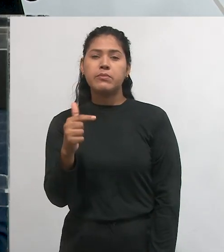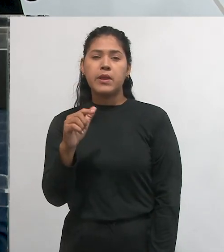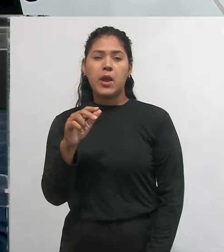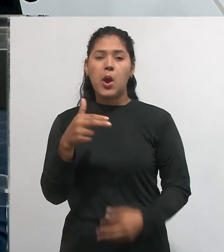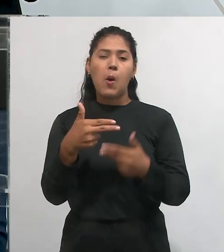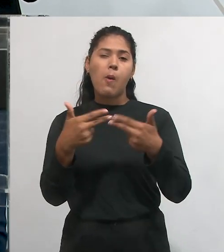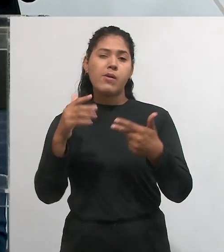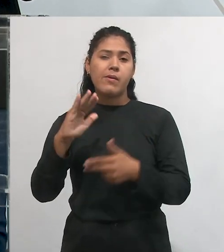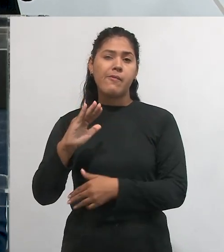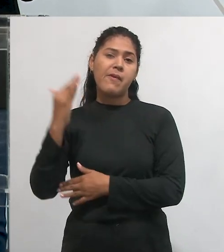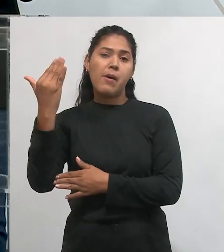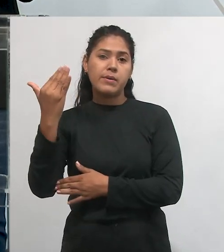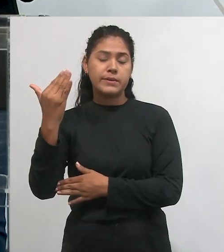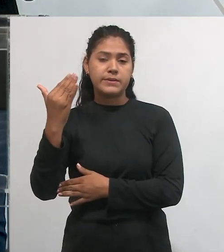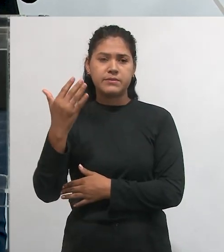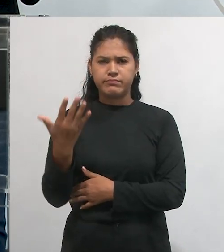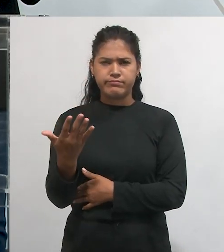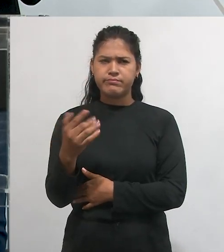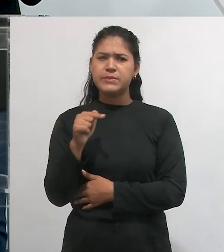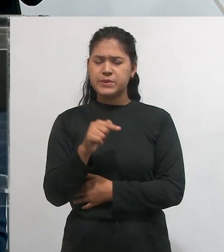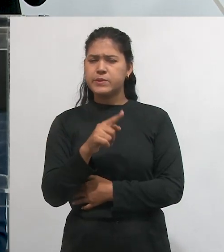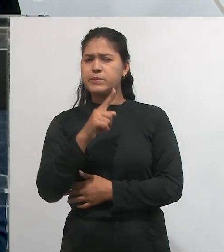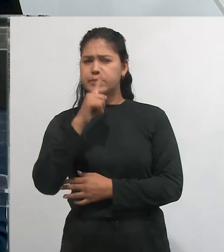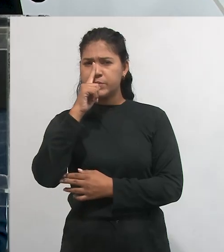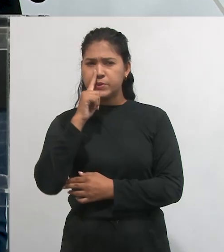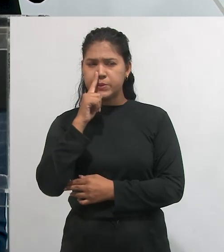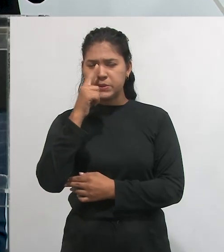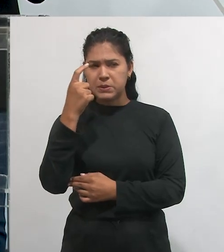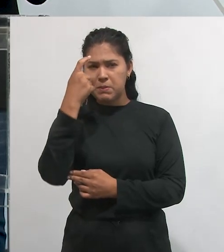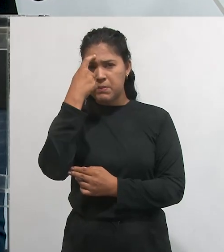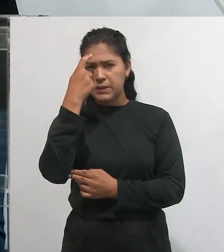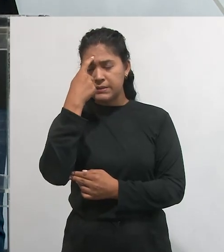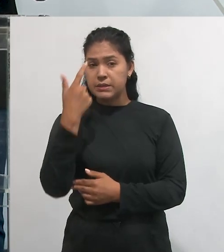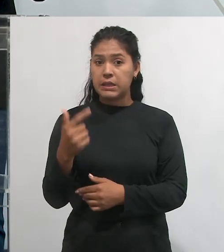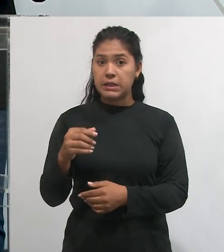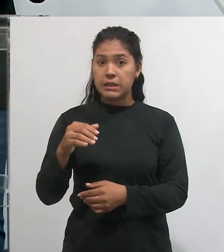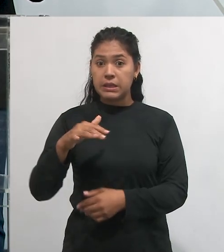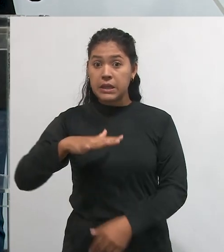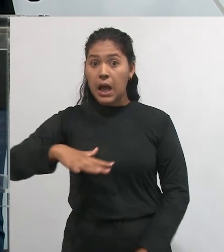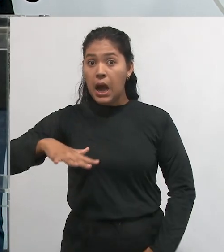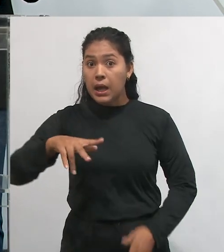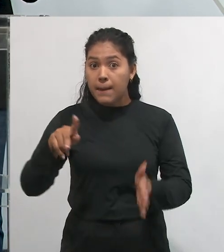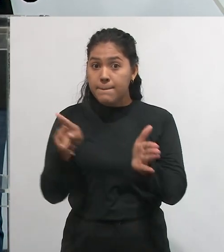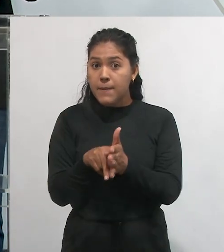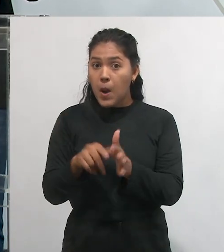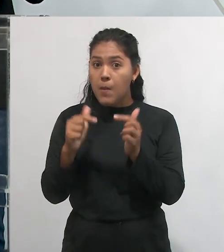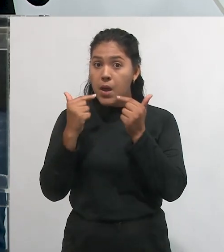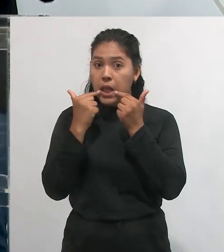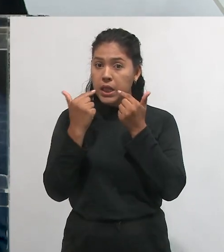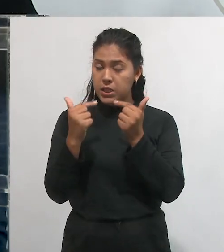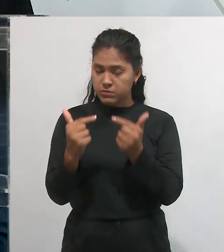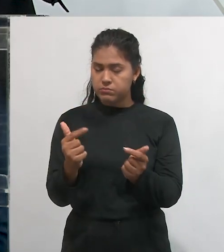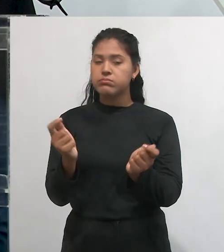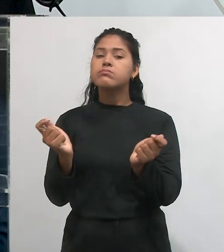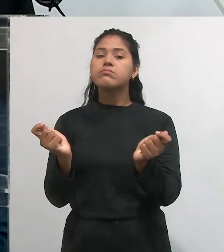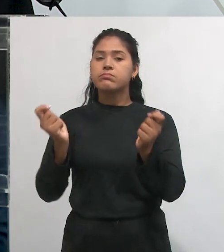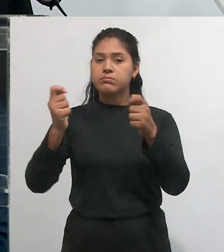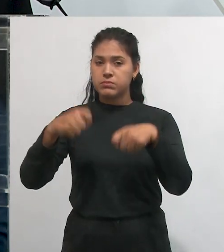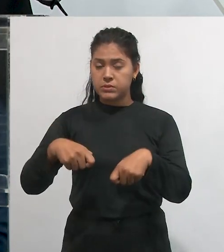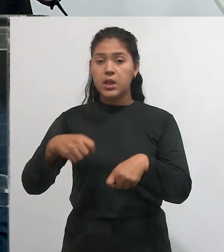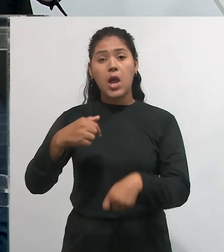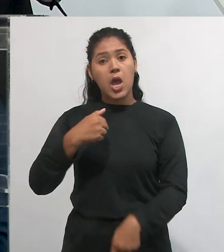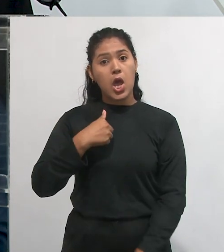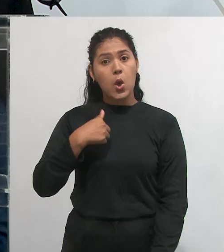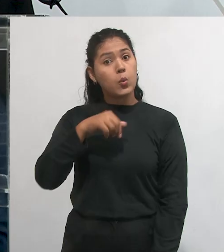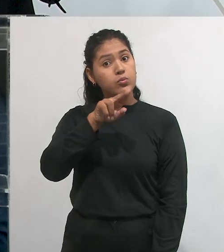o falso, não há possibilidade do falso, é perigosa. Existe sim. Na linguagem a gente pode estar reportando a uma coisa